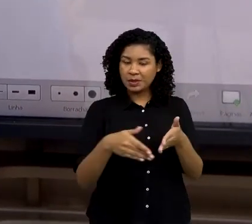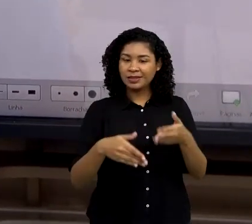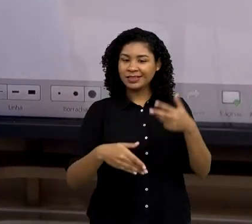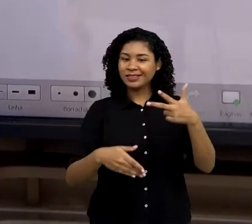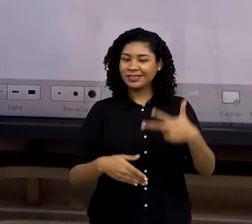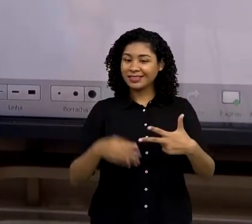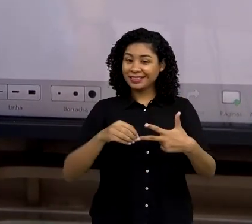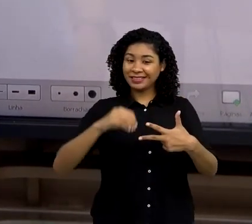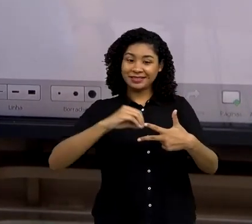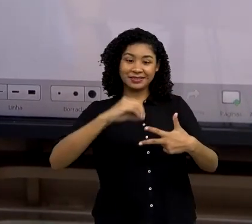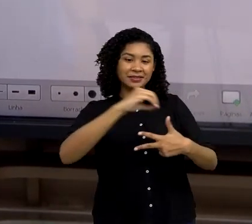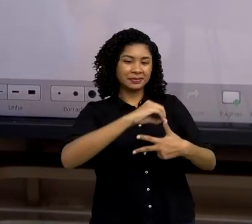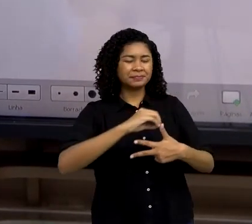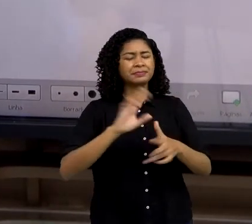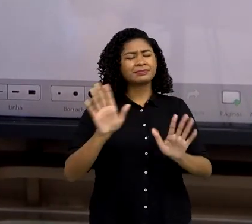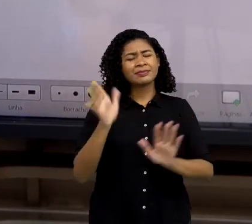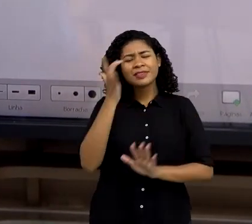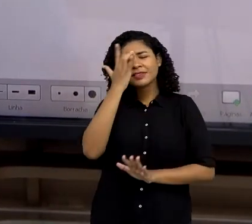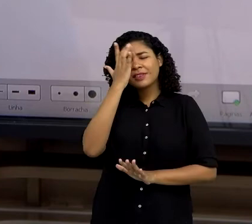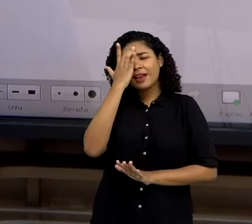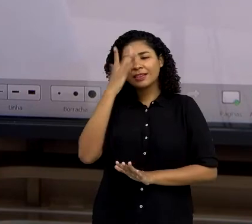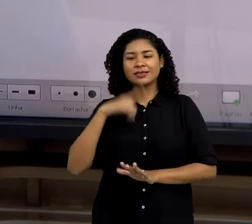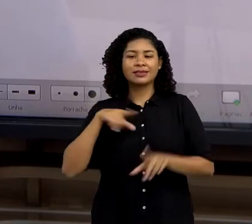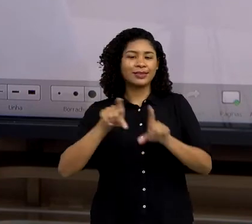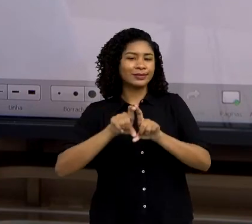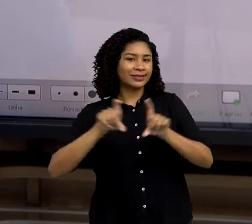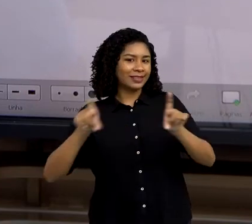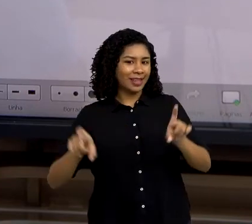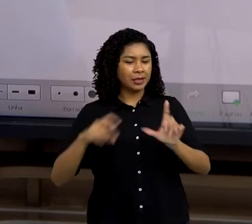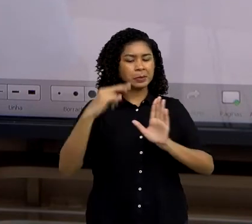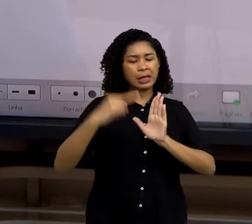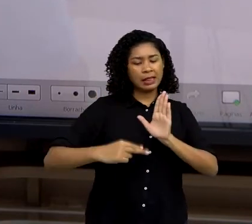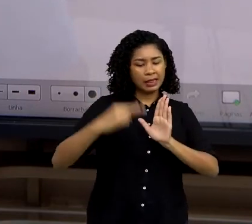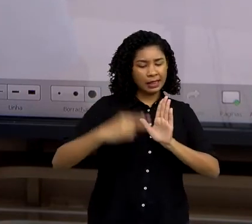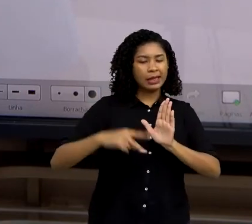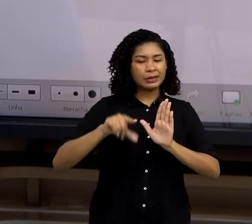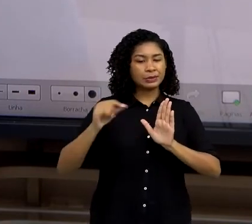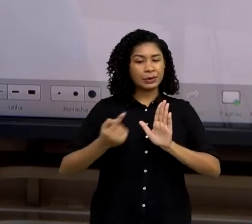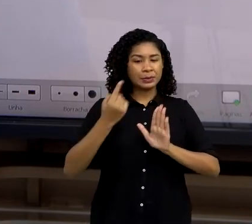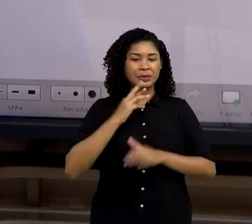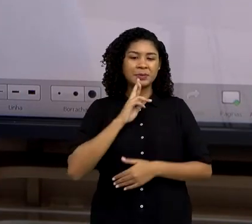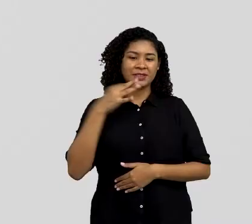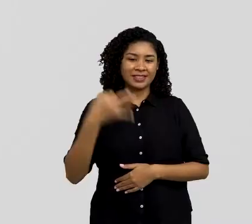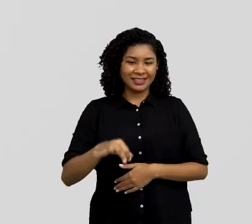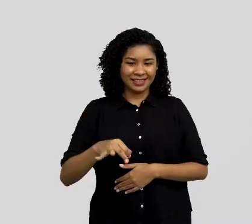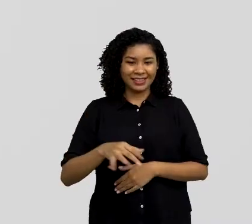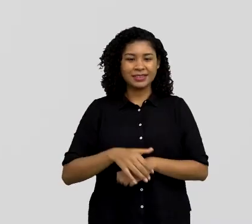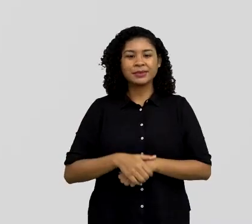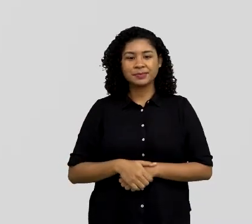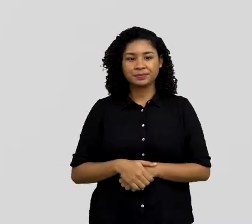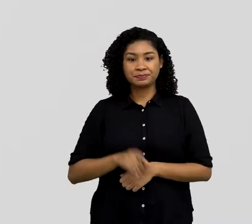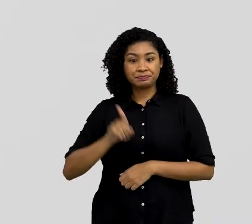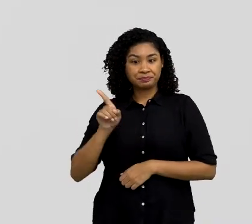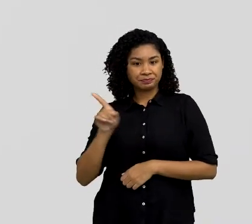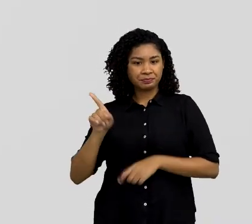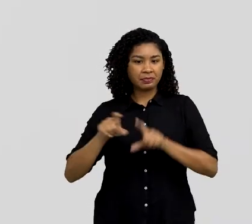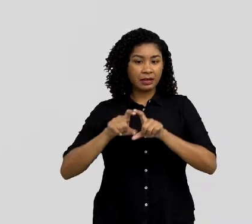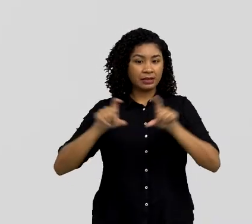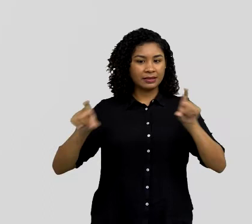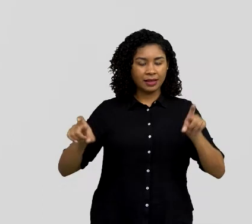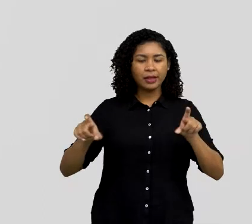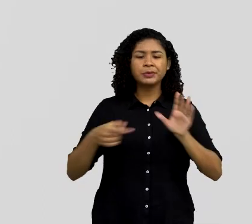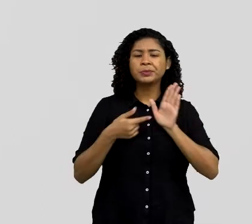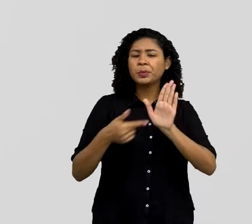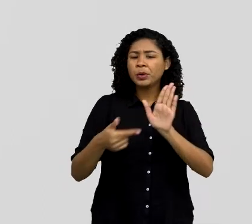com o texto, para a gente poder ler e verificar a alternativa correta. Vamos dar uma olhada mais uma vez? Esse texto, gente, ele traz